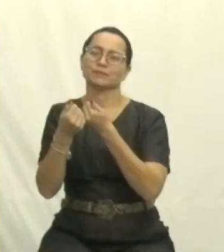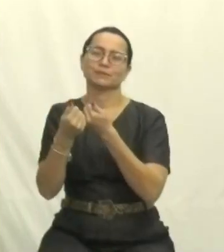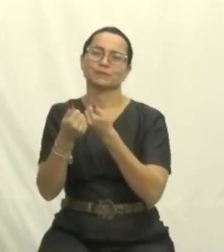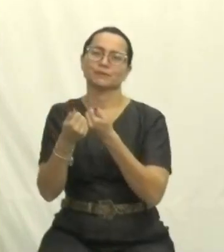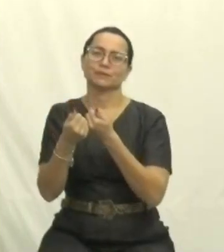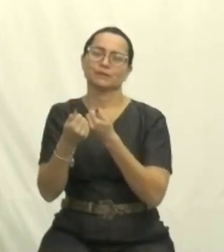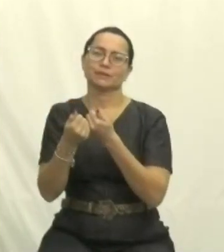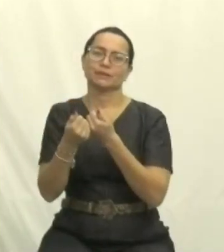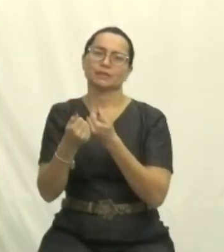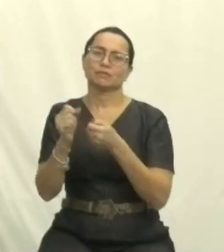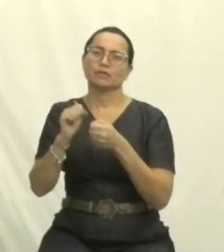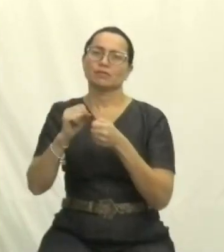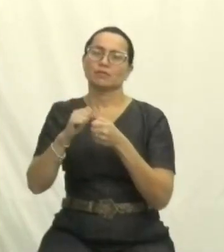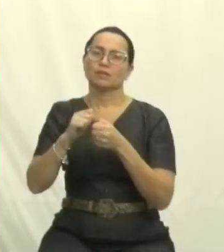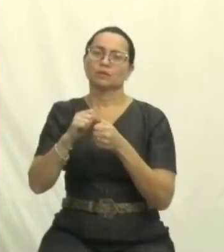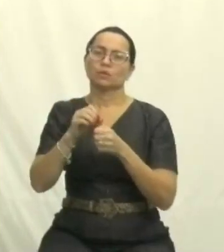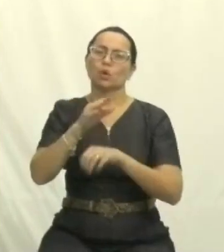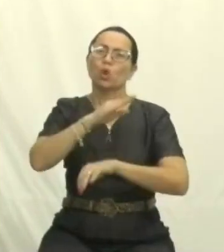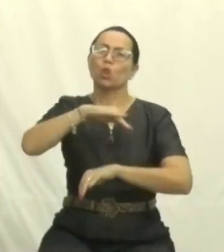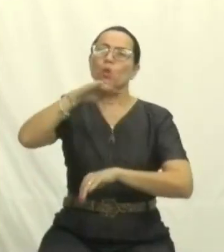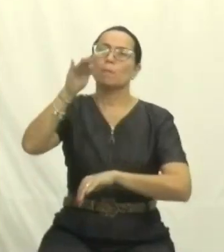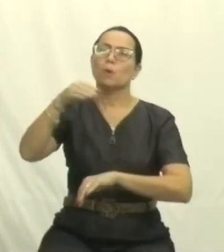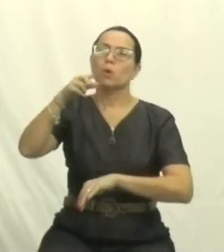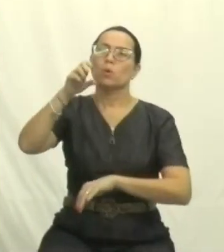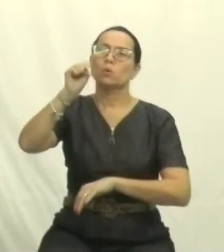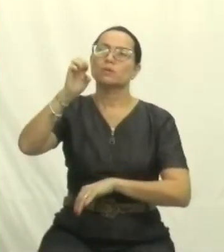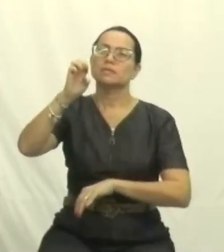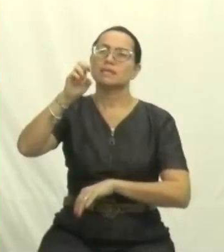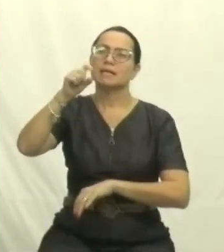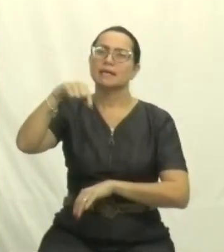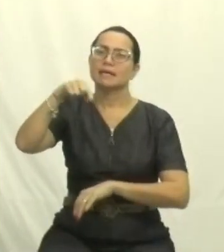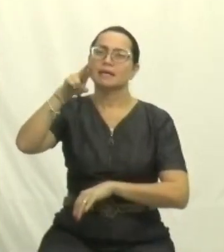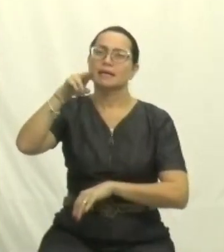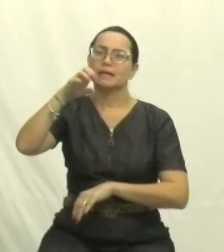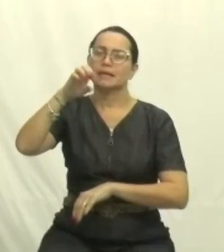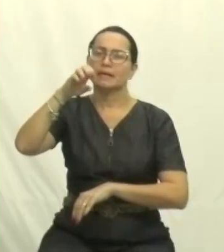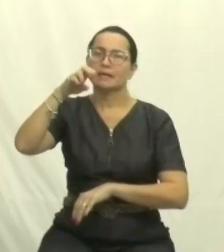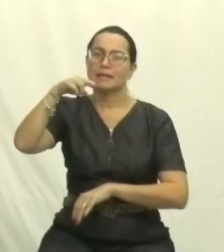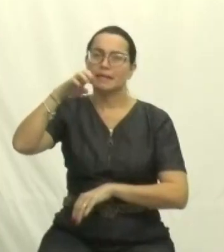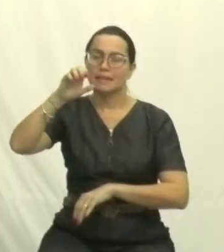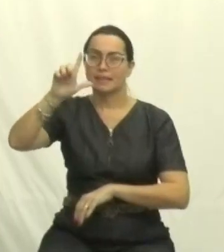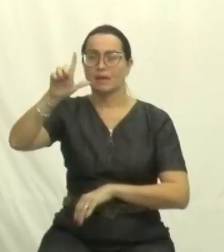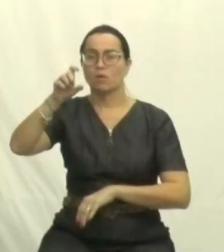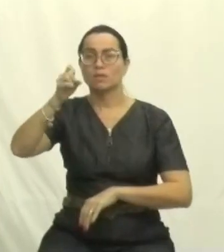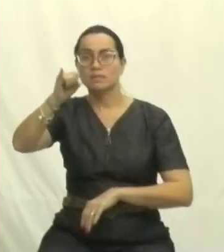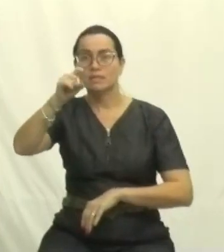no Morro Sequinel. Quem não teve oportunidade ainda, você que está nos ouvindo pelos canais